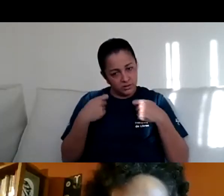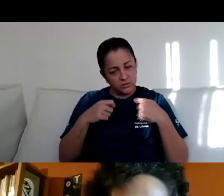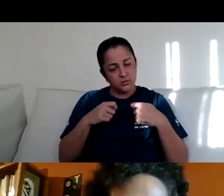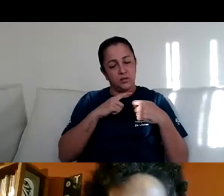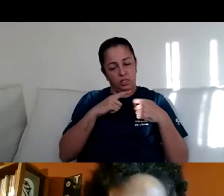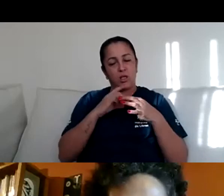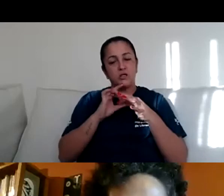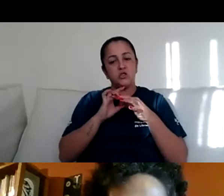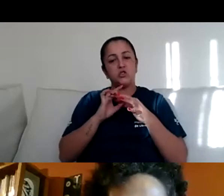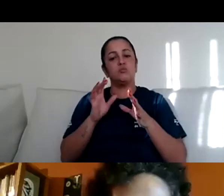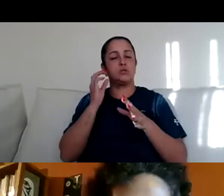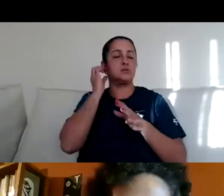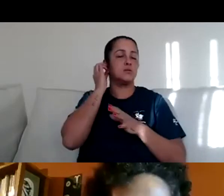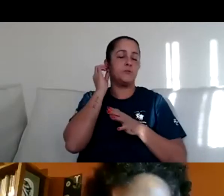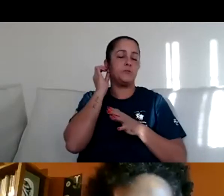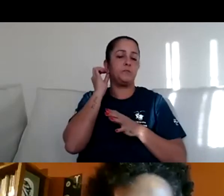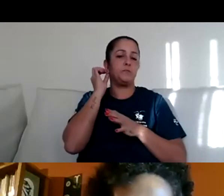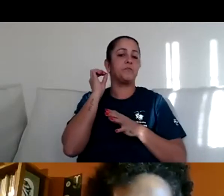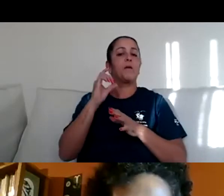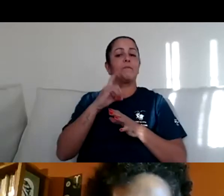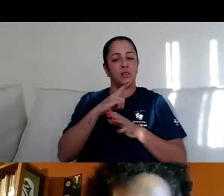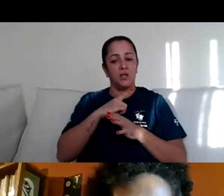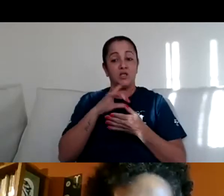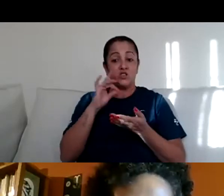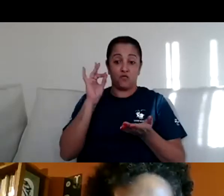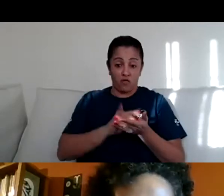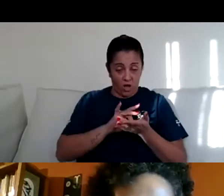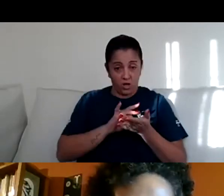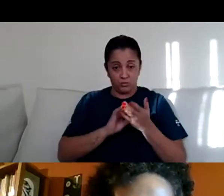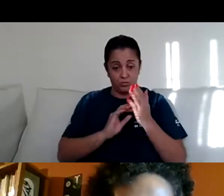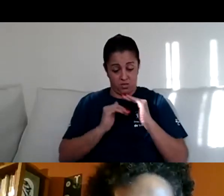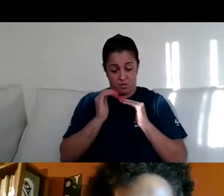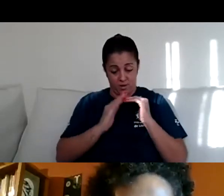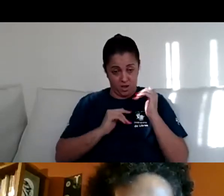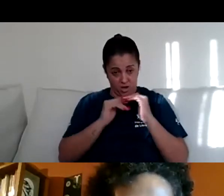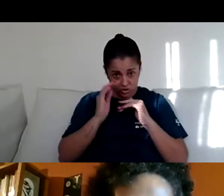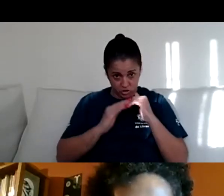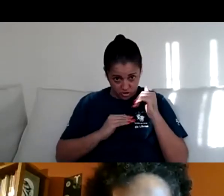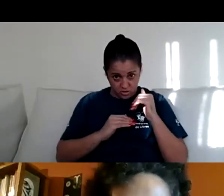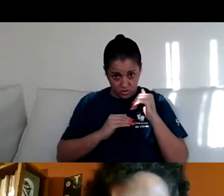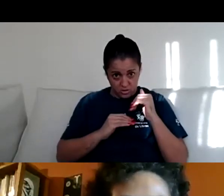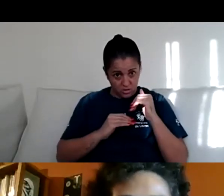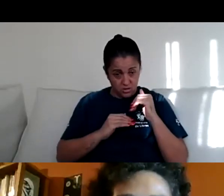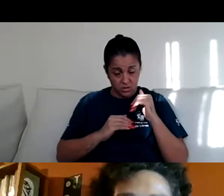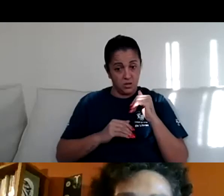disposição para ser, de fato, na prática, né, antirracista. E uma coisa que a gente